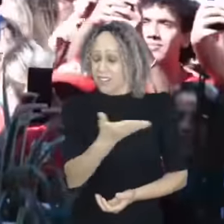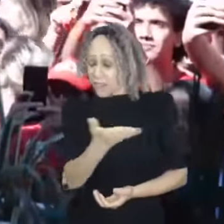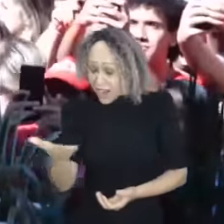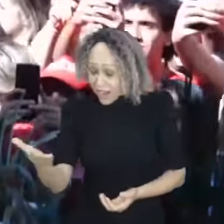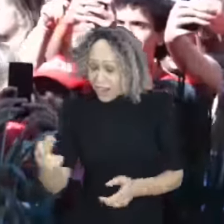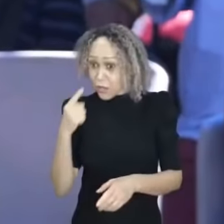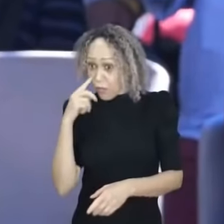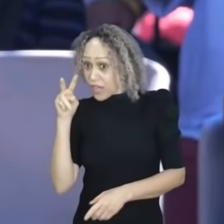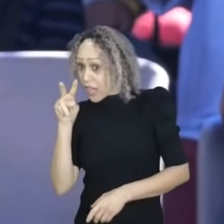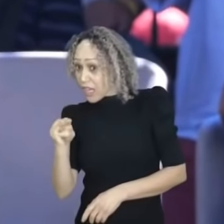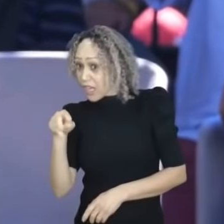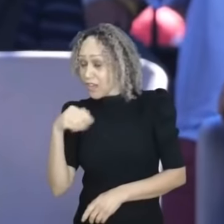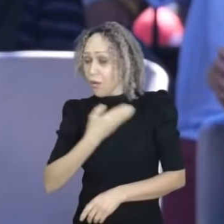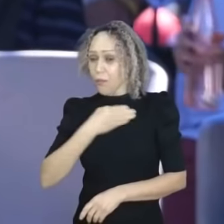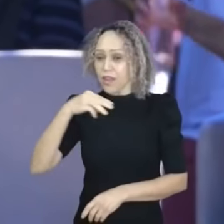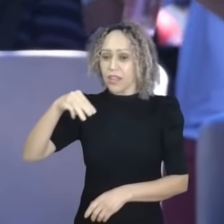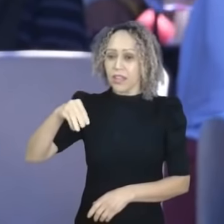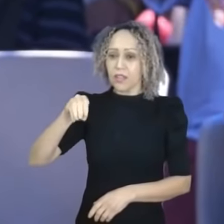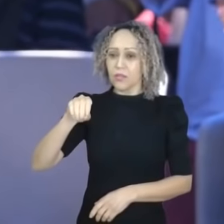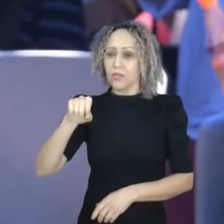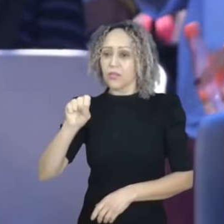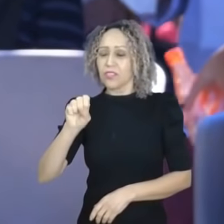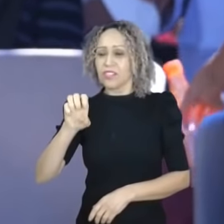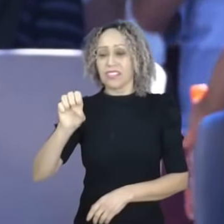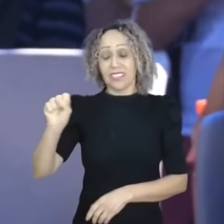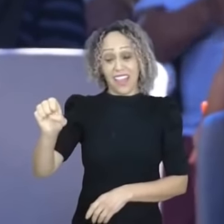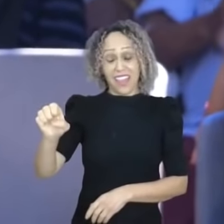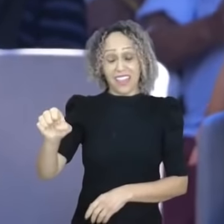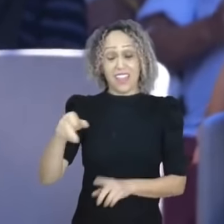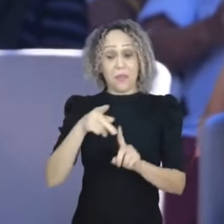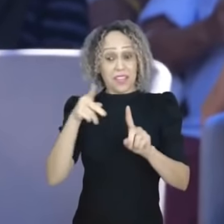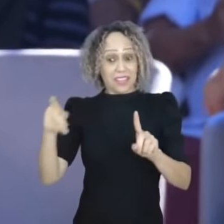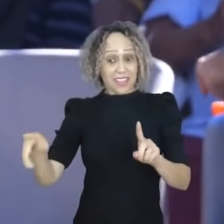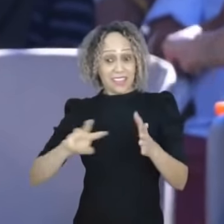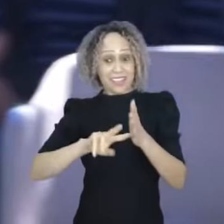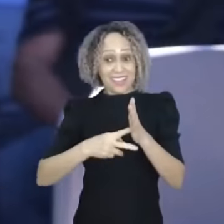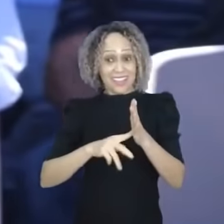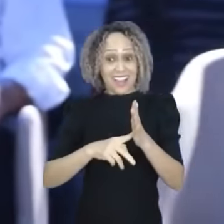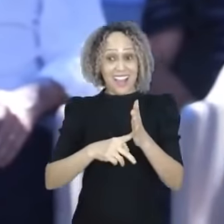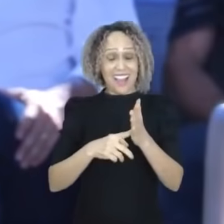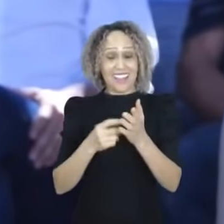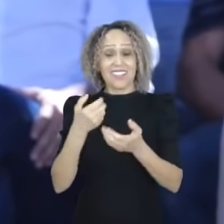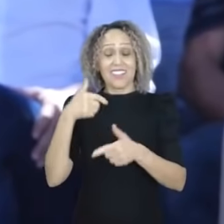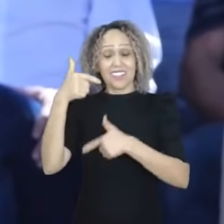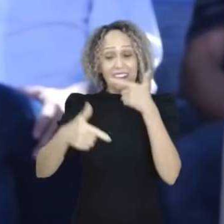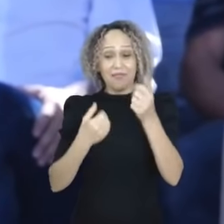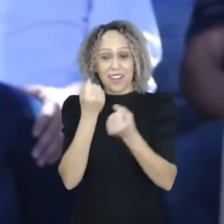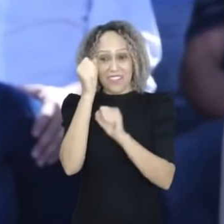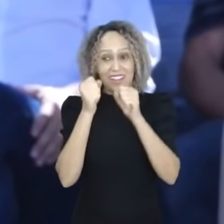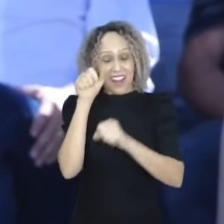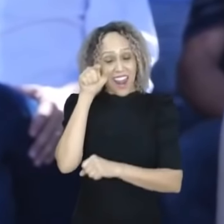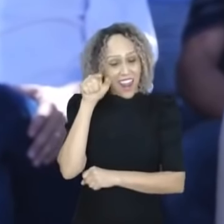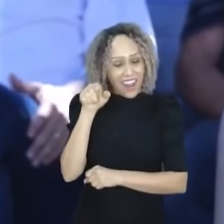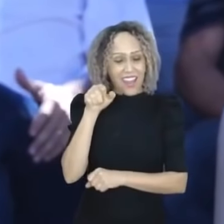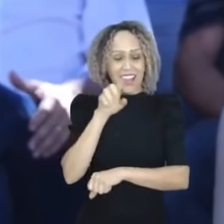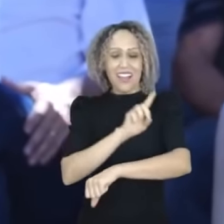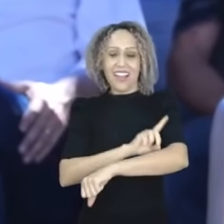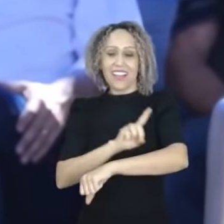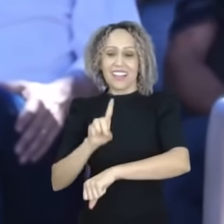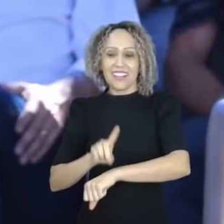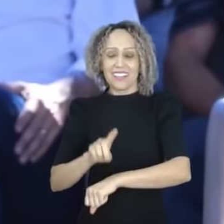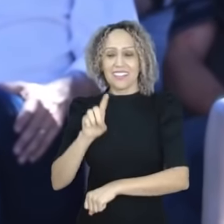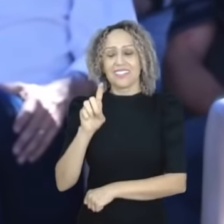dos Metalúrgicos de São Bernardo e Diadema. E eu acho que isso me faz, Moisés, contar para